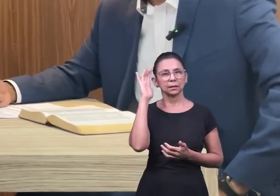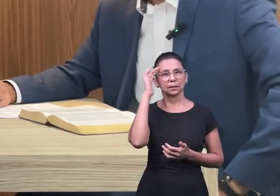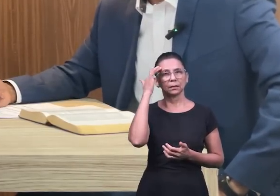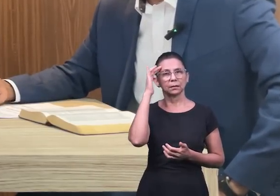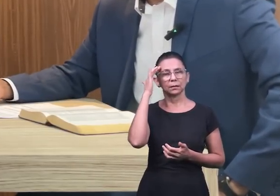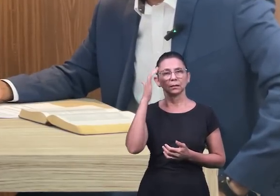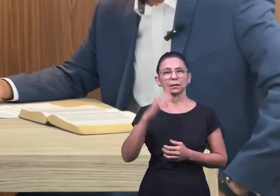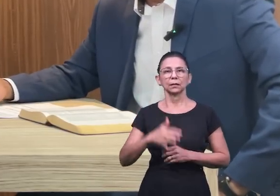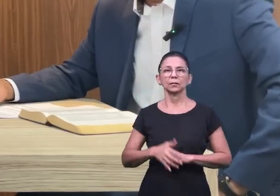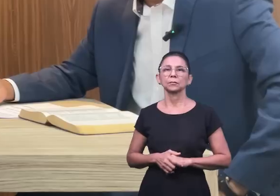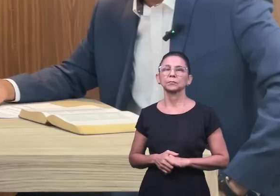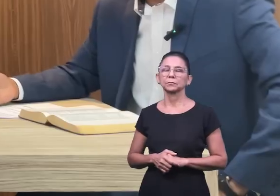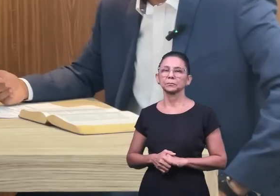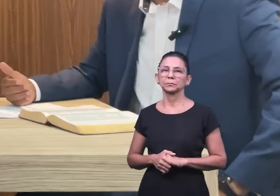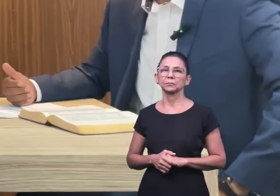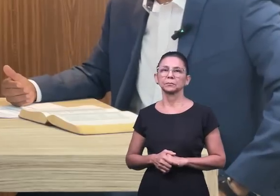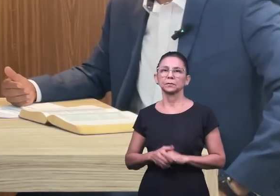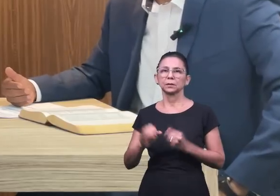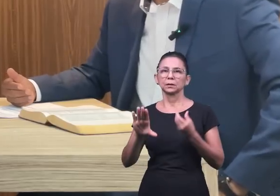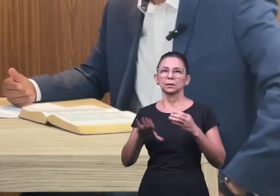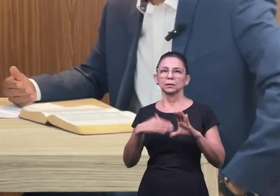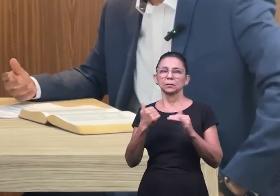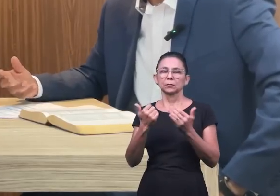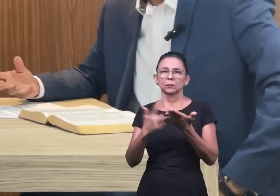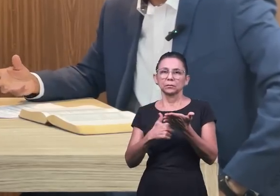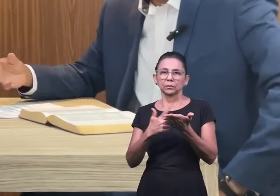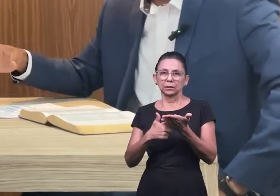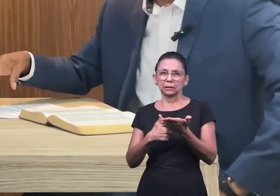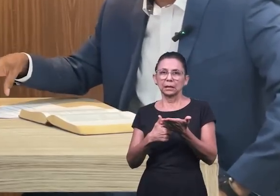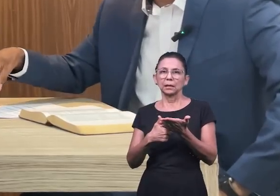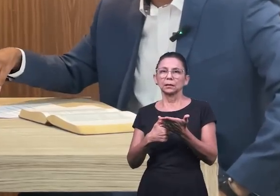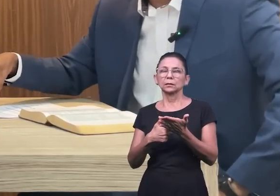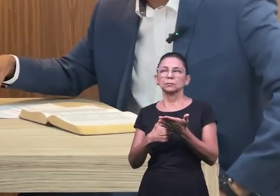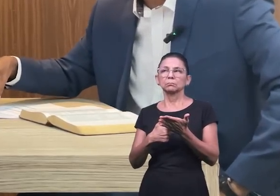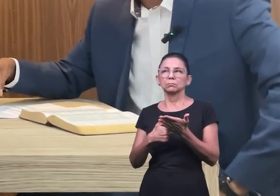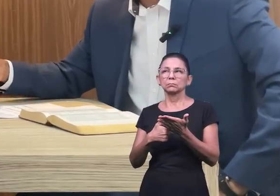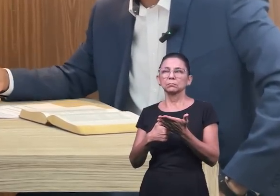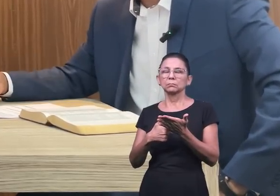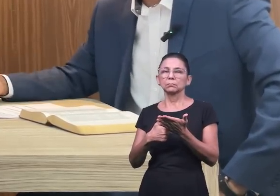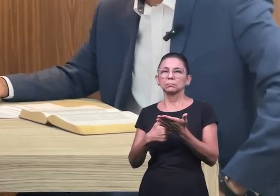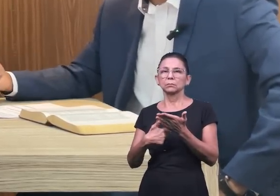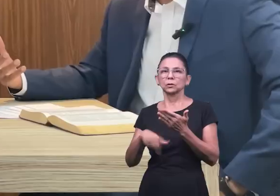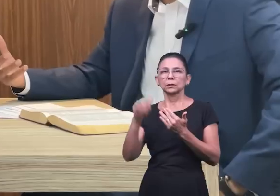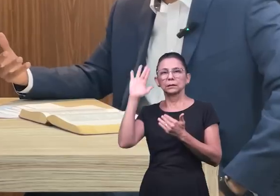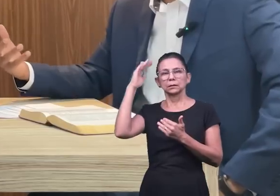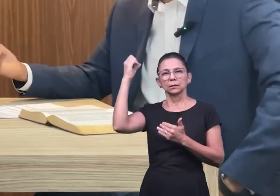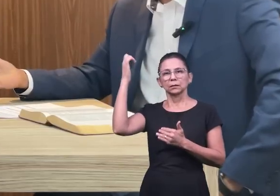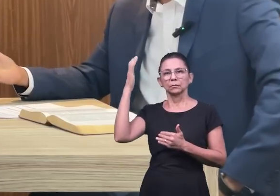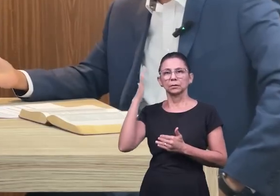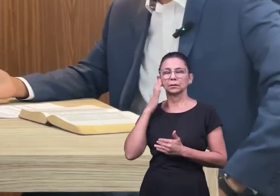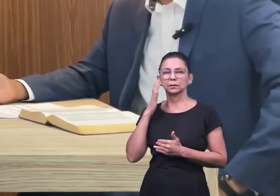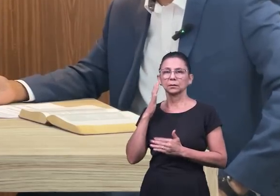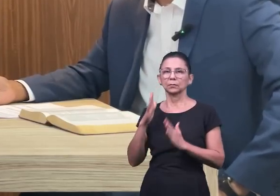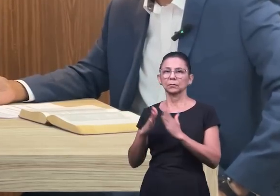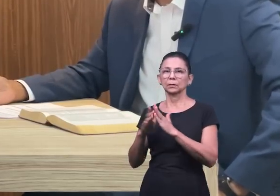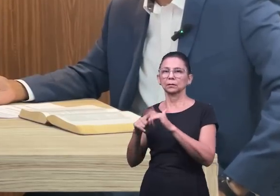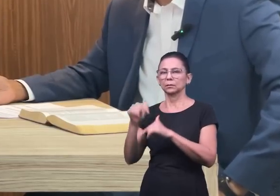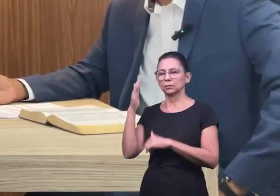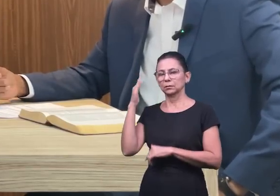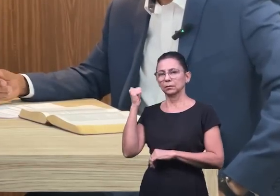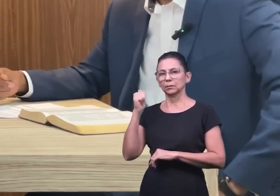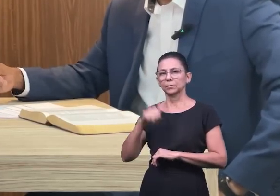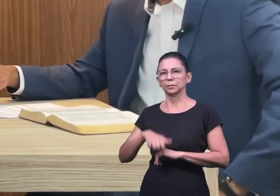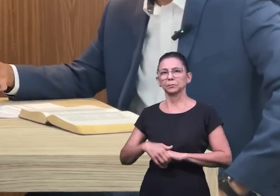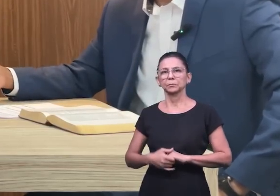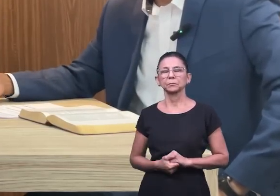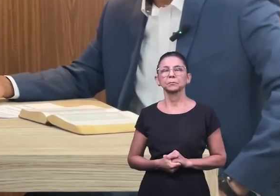igreja, tendo a operação da Trindade na nossa vida. Isso muitos não conseguem enxergar, por isso é excelente a gente estudar sobre o livro de Cantares,